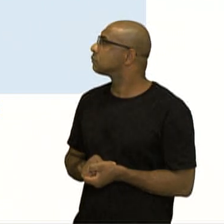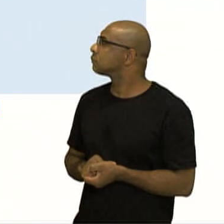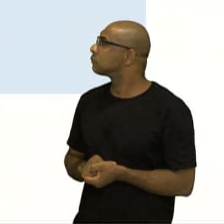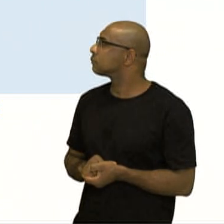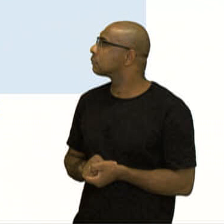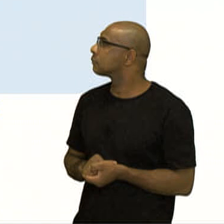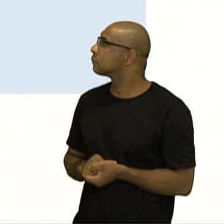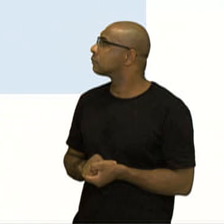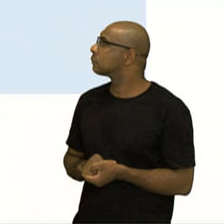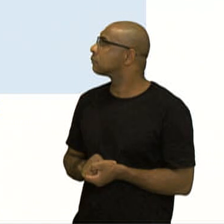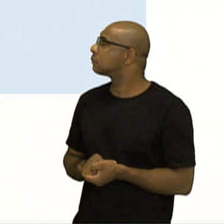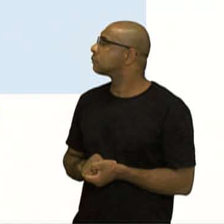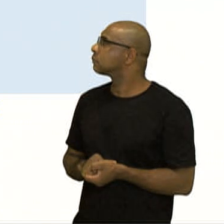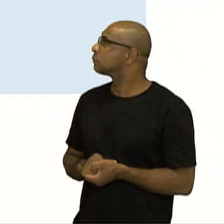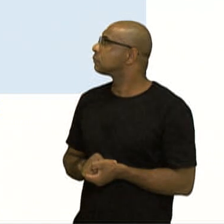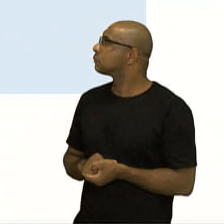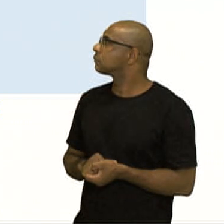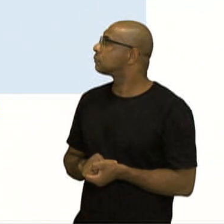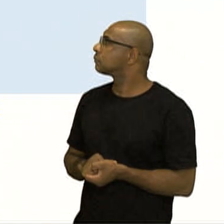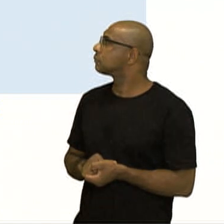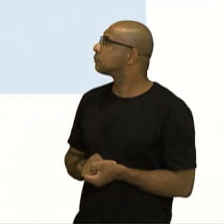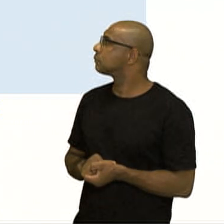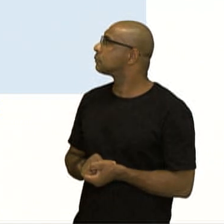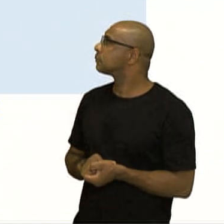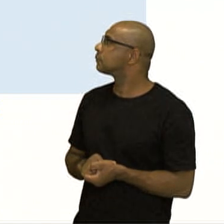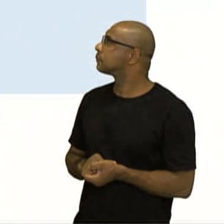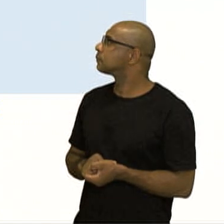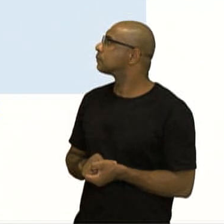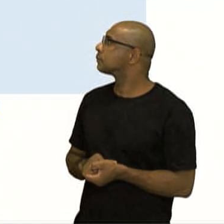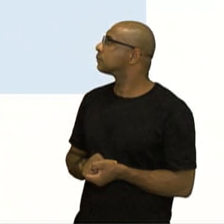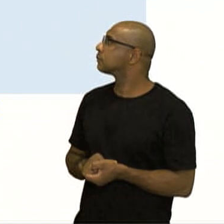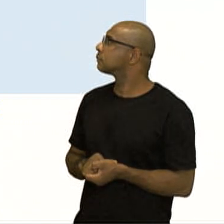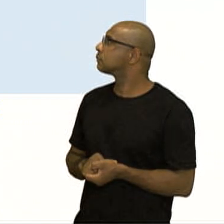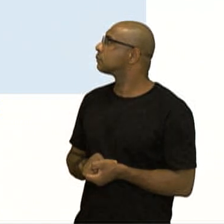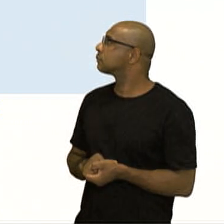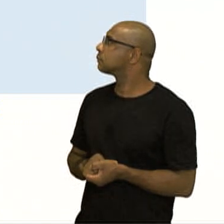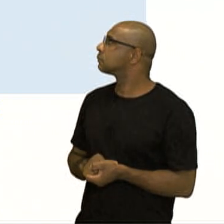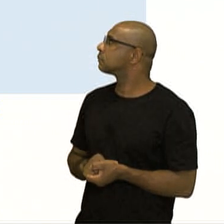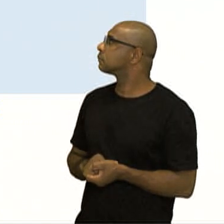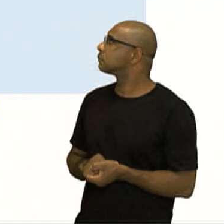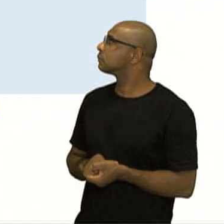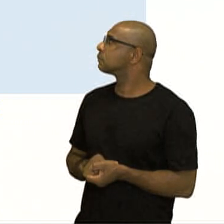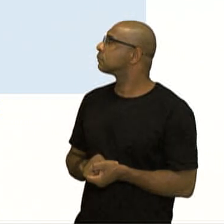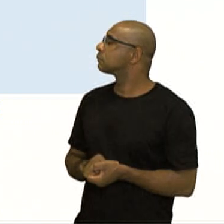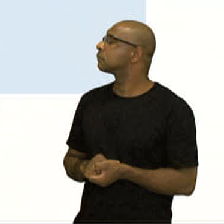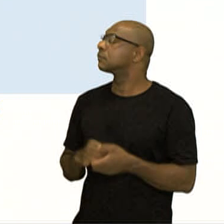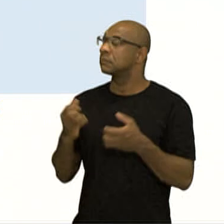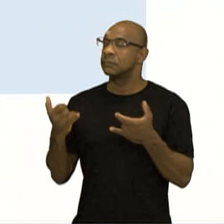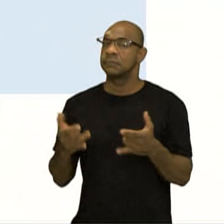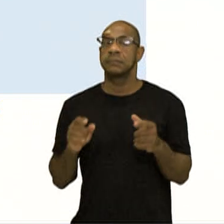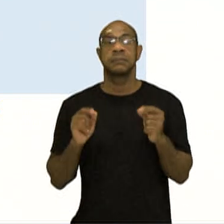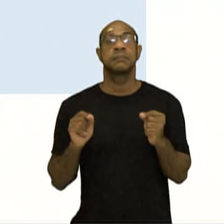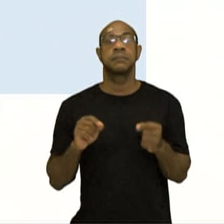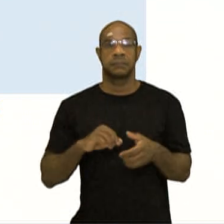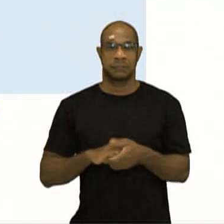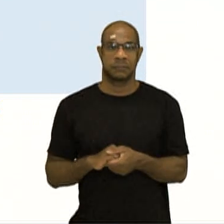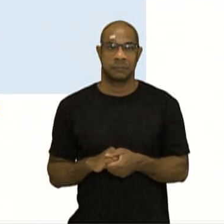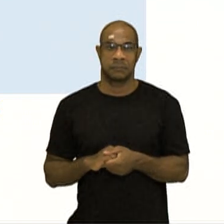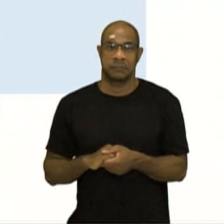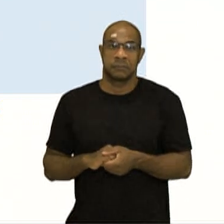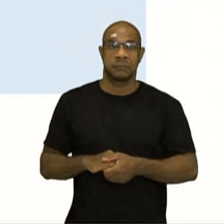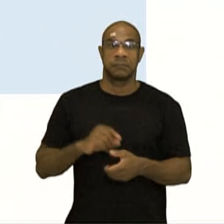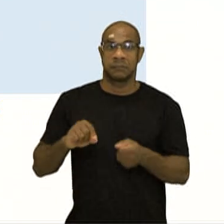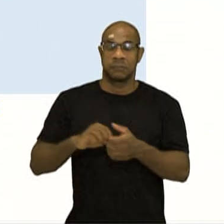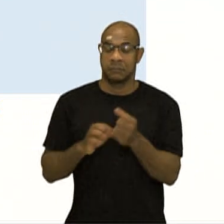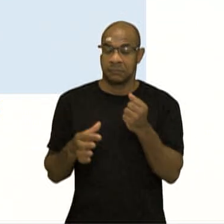UNESCO's support for press freedom on all media platforms. Então ele está dizendo assim que a promoção